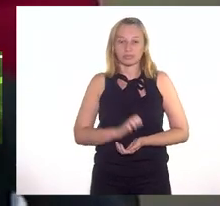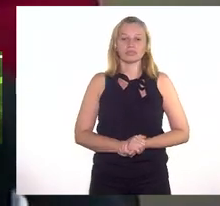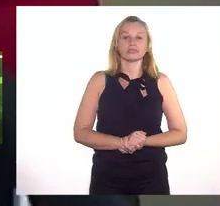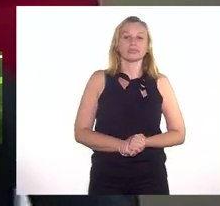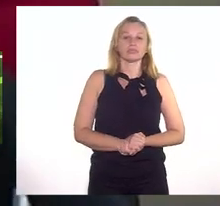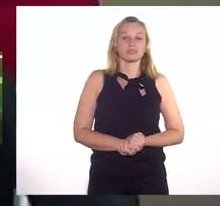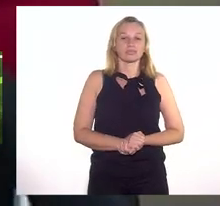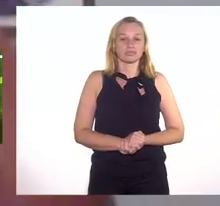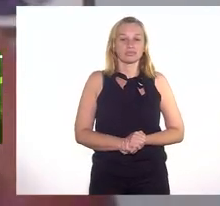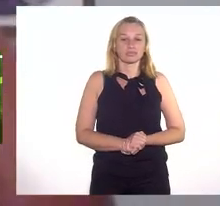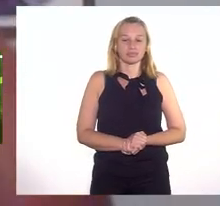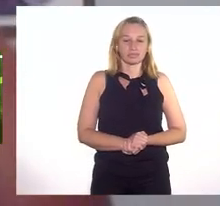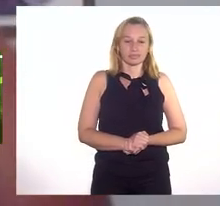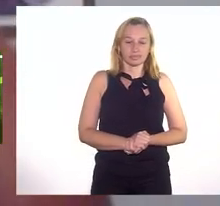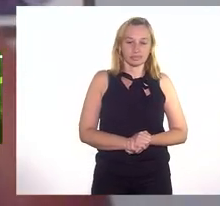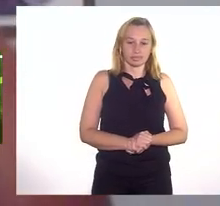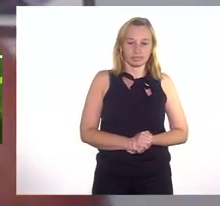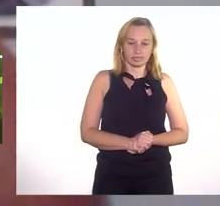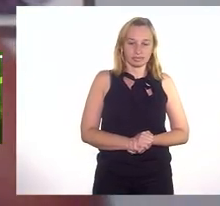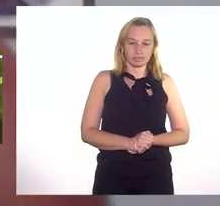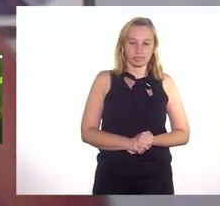Jocilene.